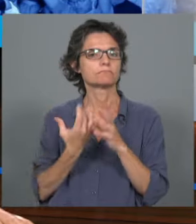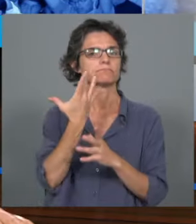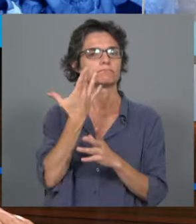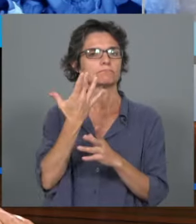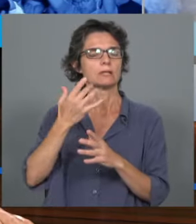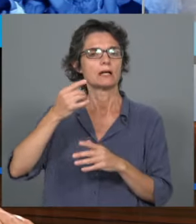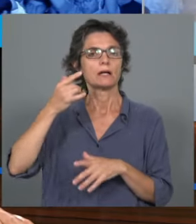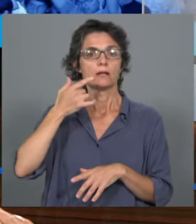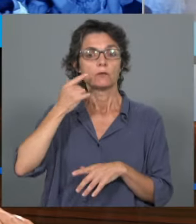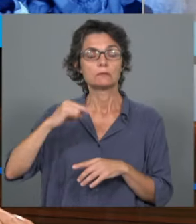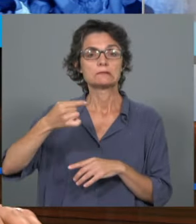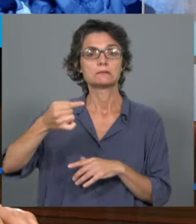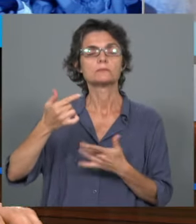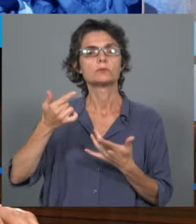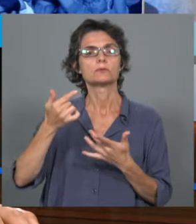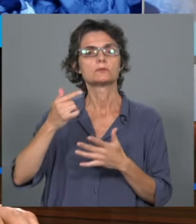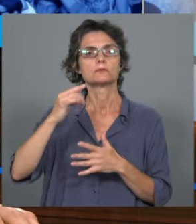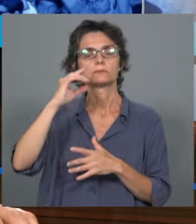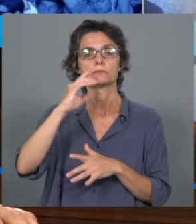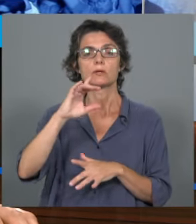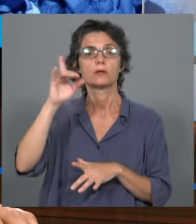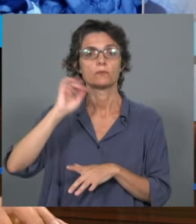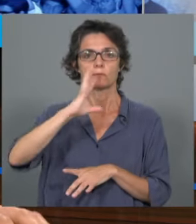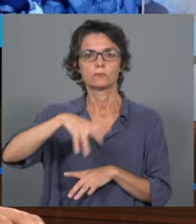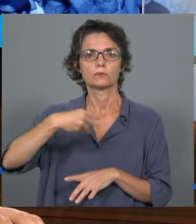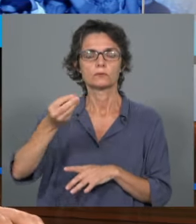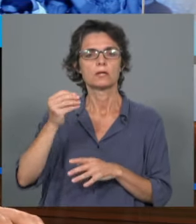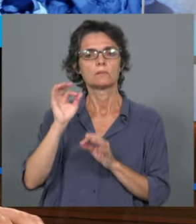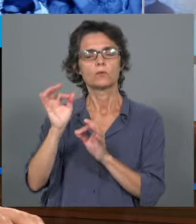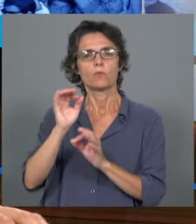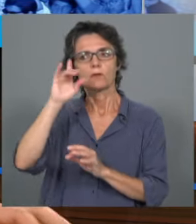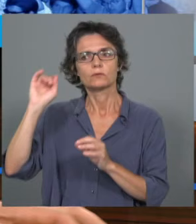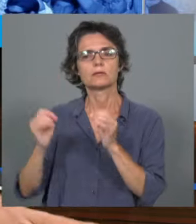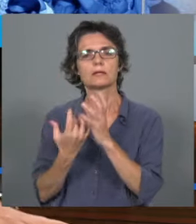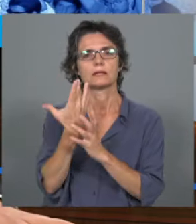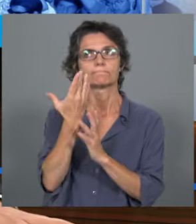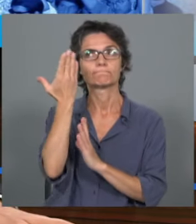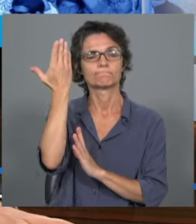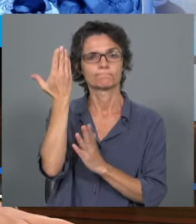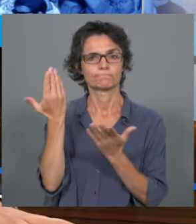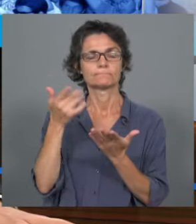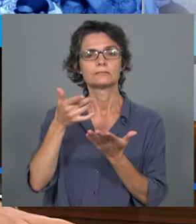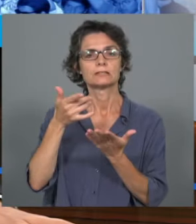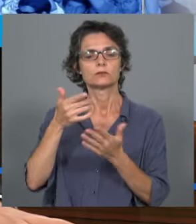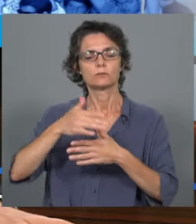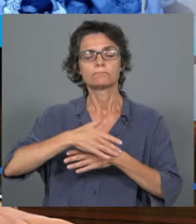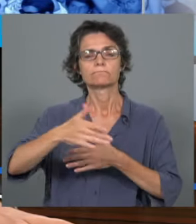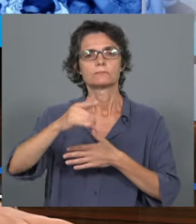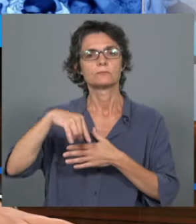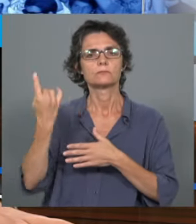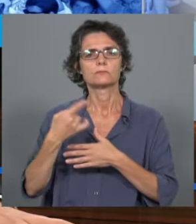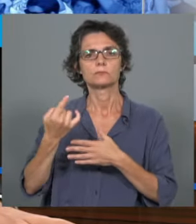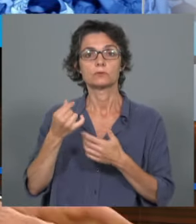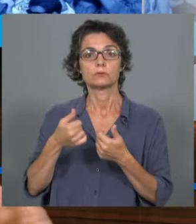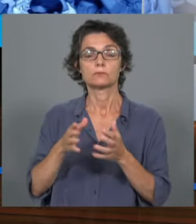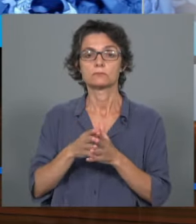de Oração pelo Cuidado da Criação, dando assim entrada a um período em que todos somos chamados ao cuidado